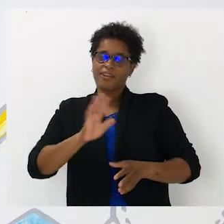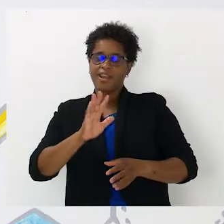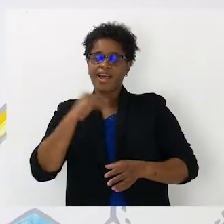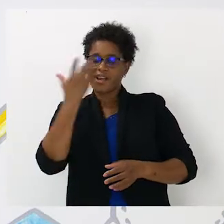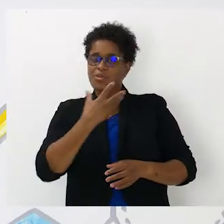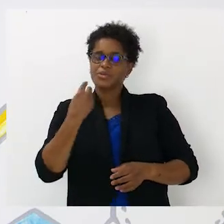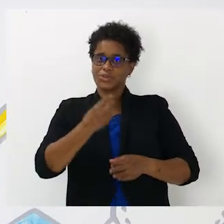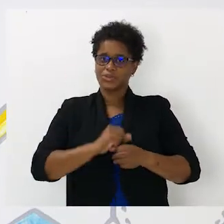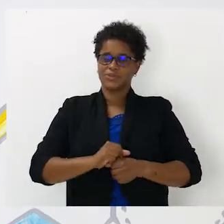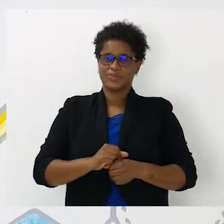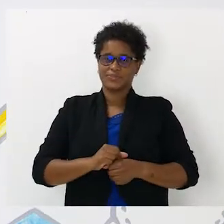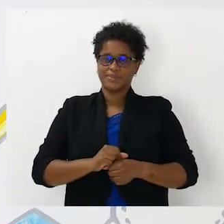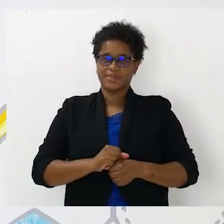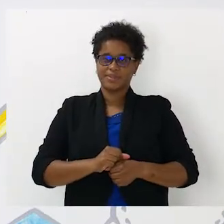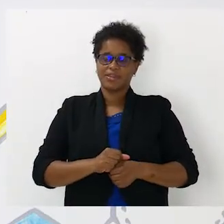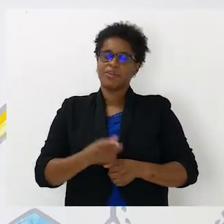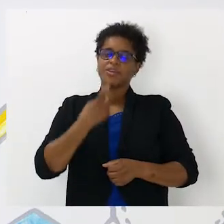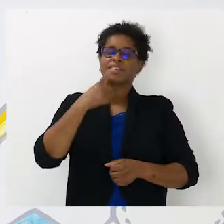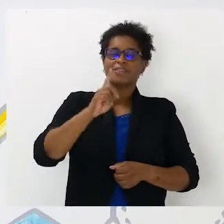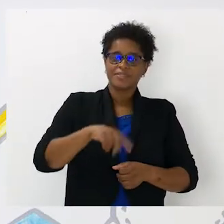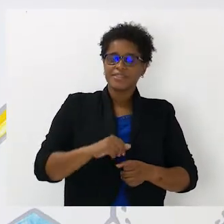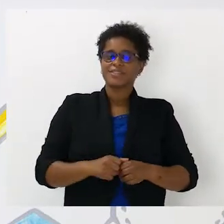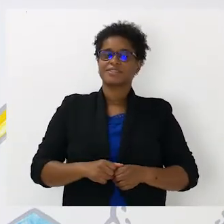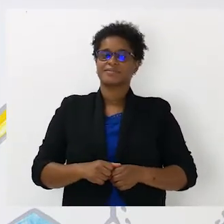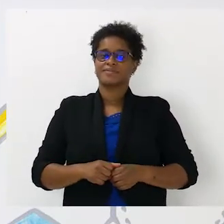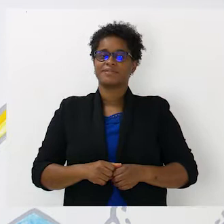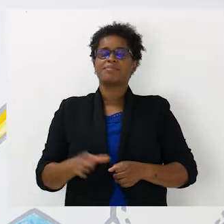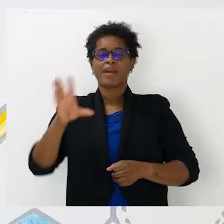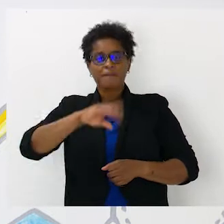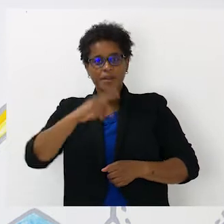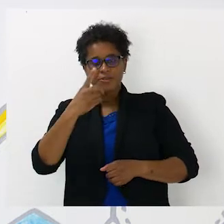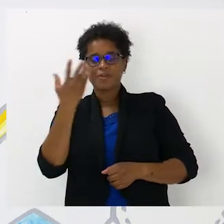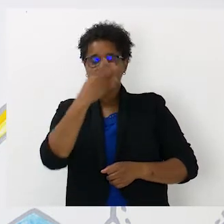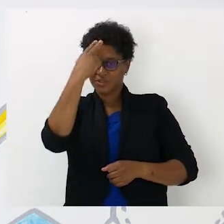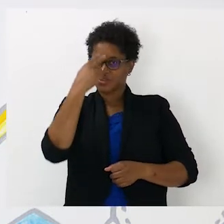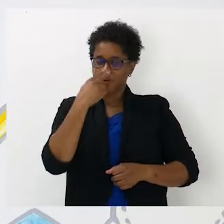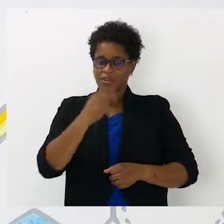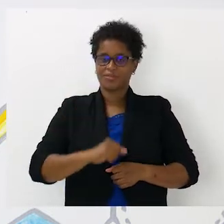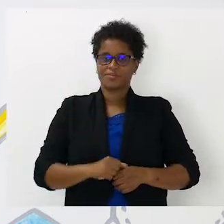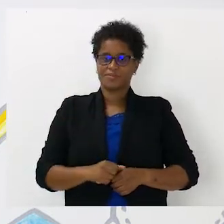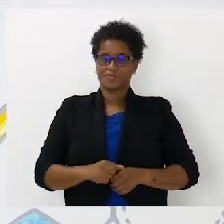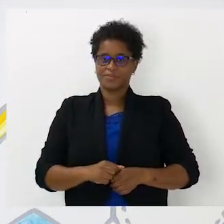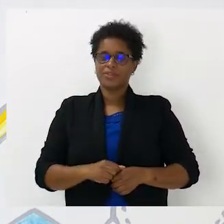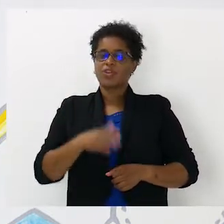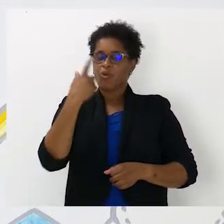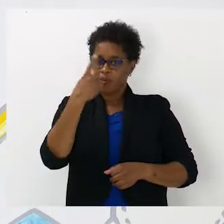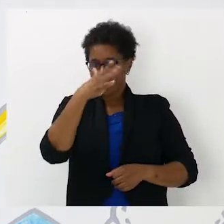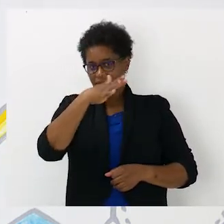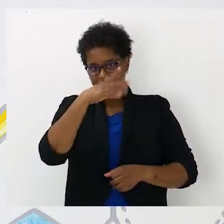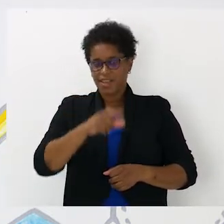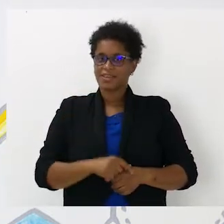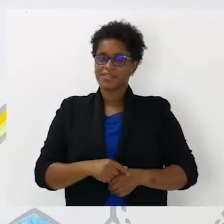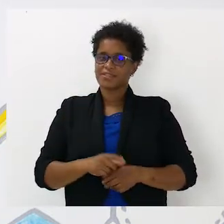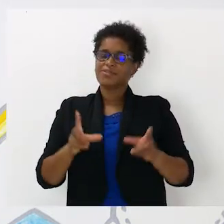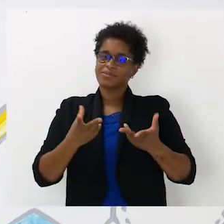Olá, alunos. Mais uma vez para mais uma aula de História. Uma atividade